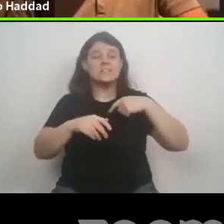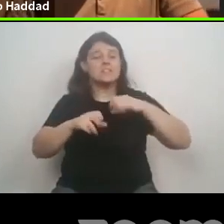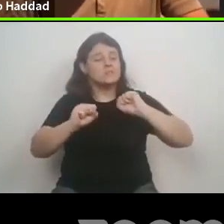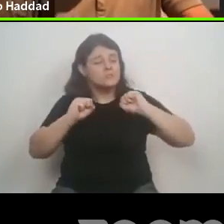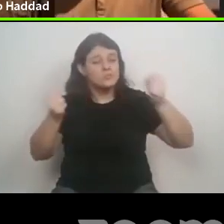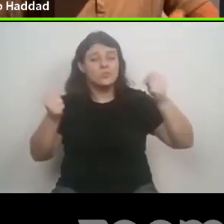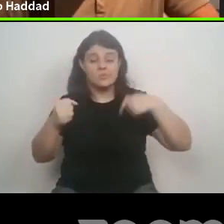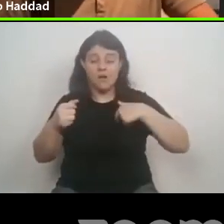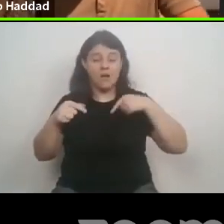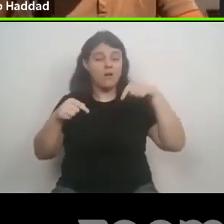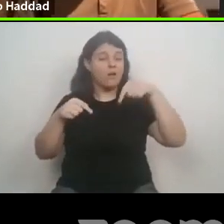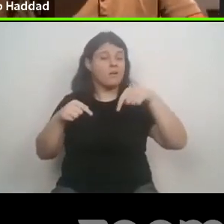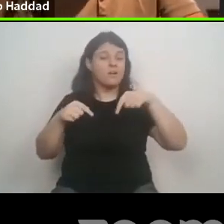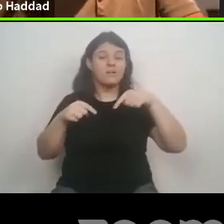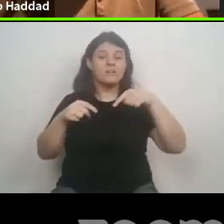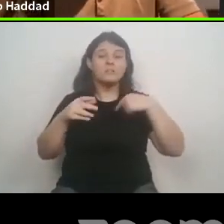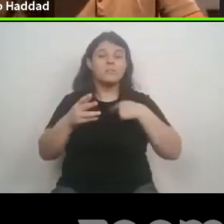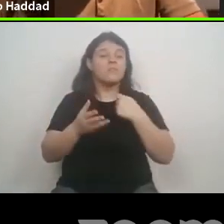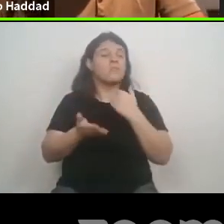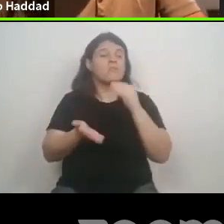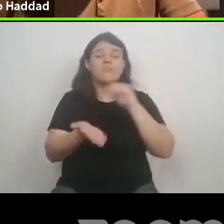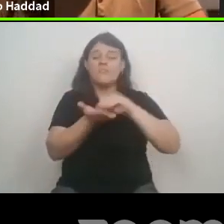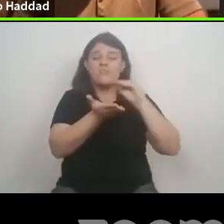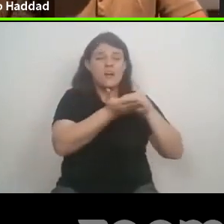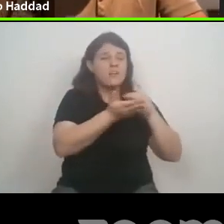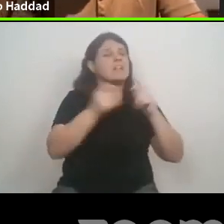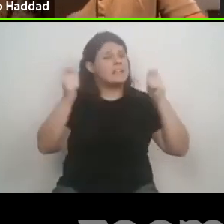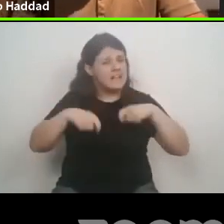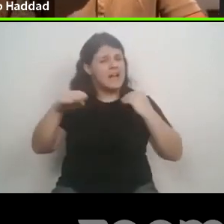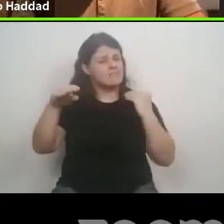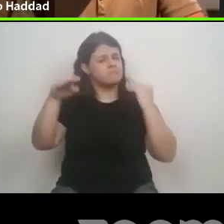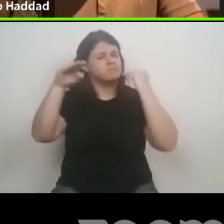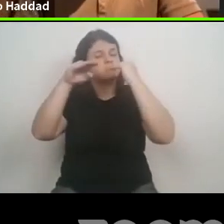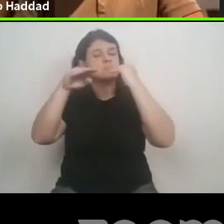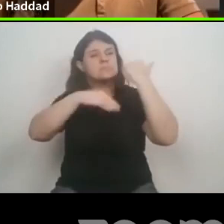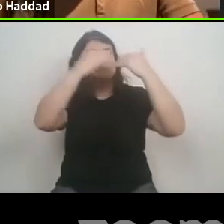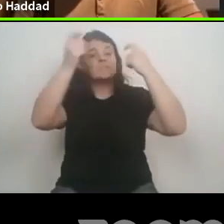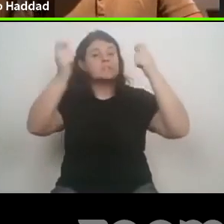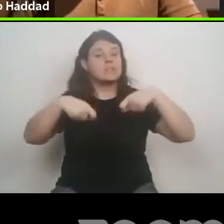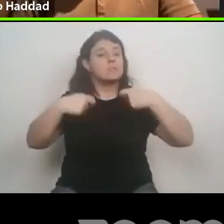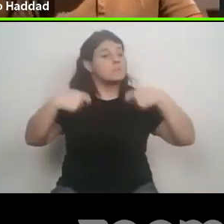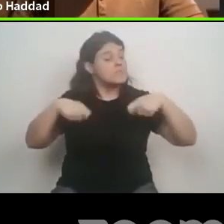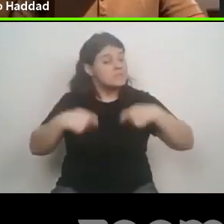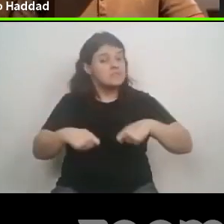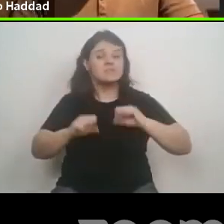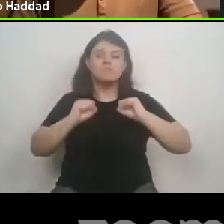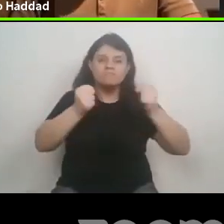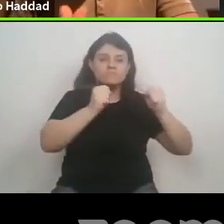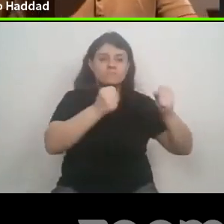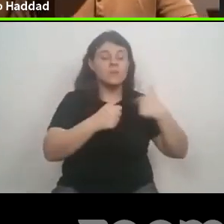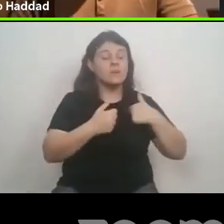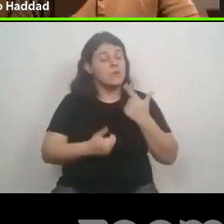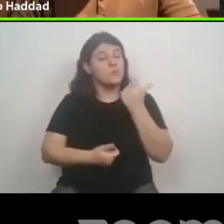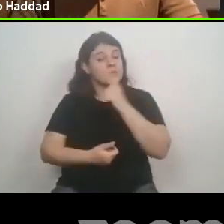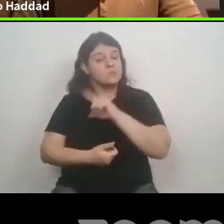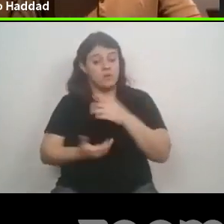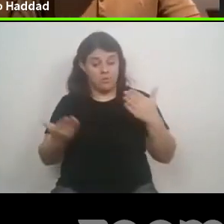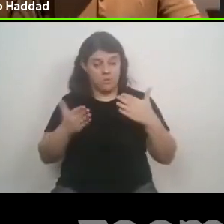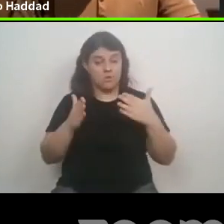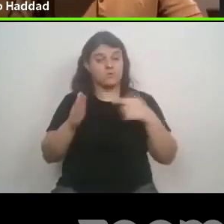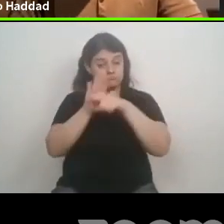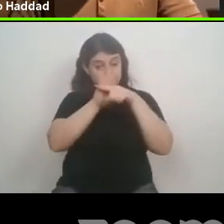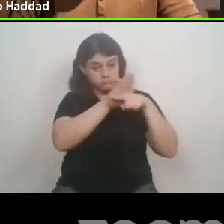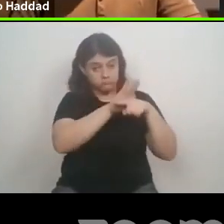num estágio muito aquém das nossas potencialidades. Então, eu vejo com bons olhos tanto que o inquérito